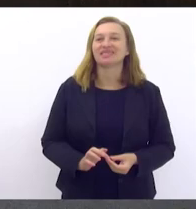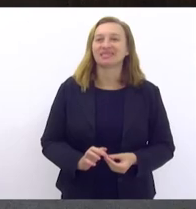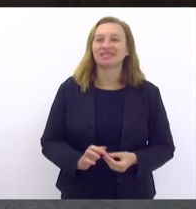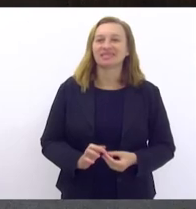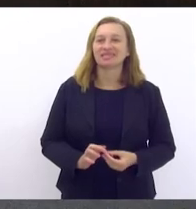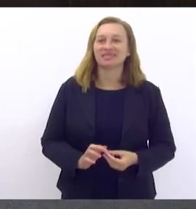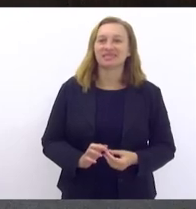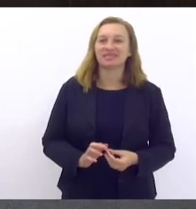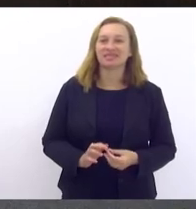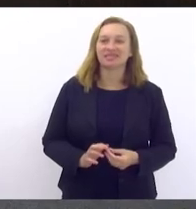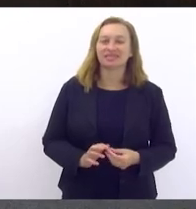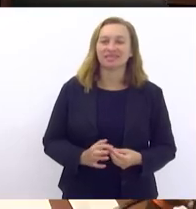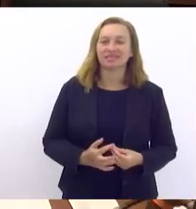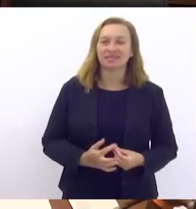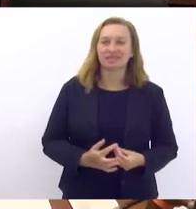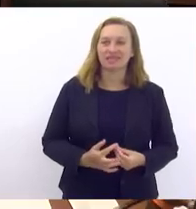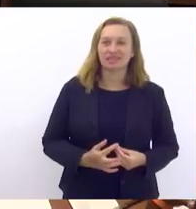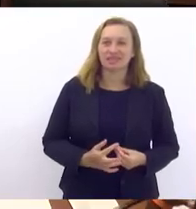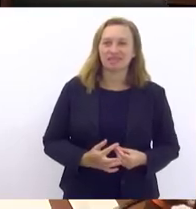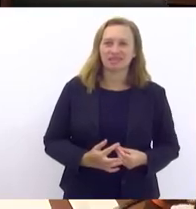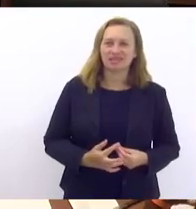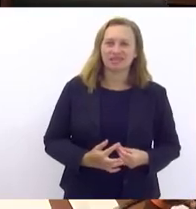por favor